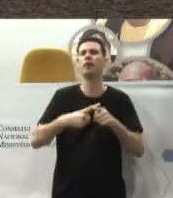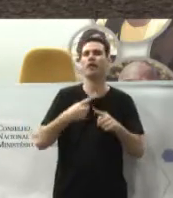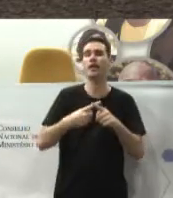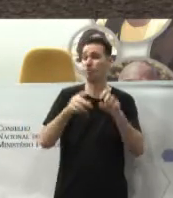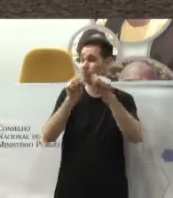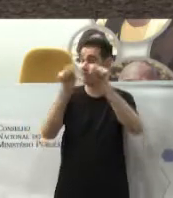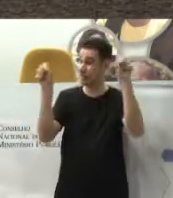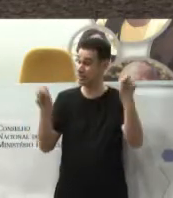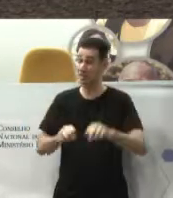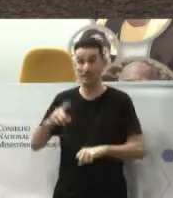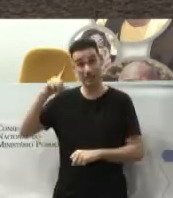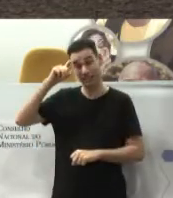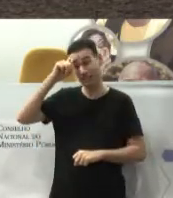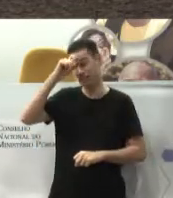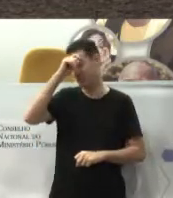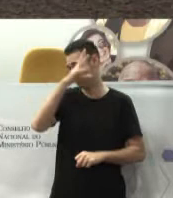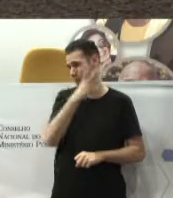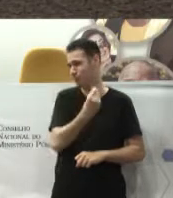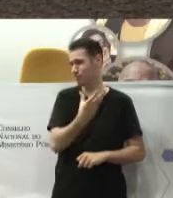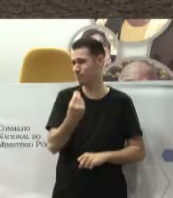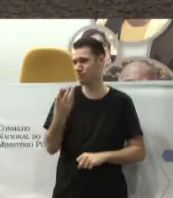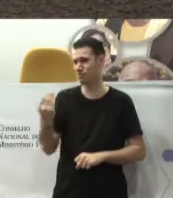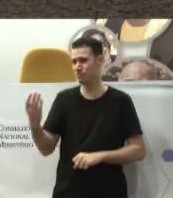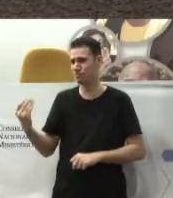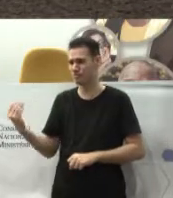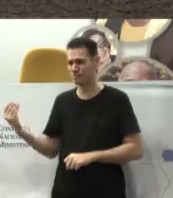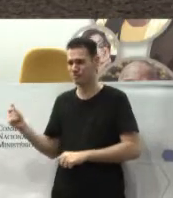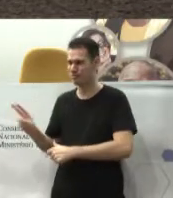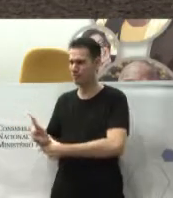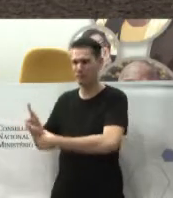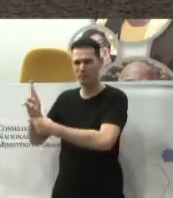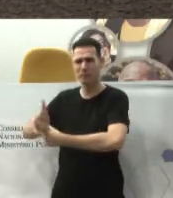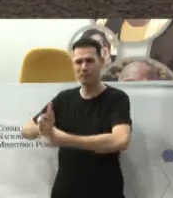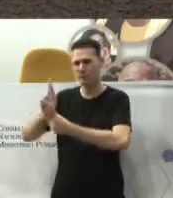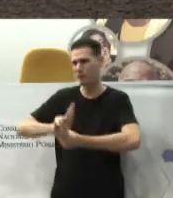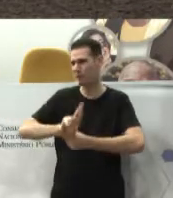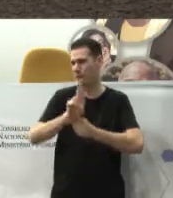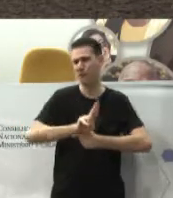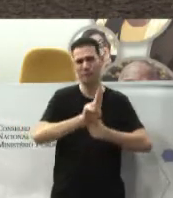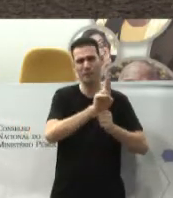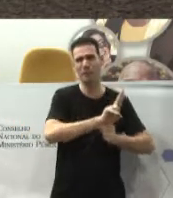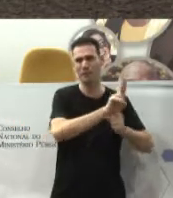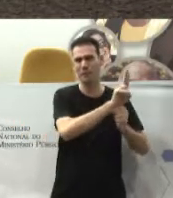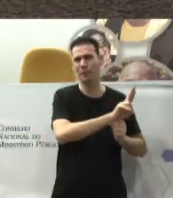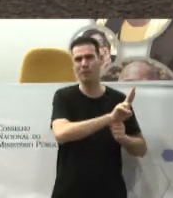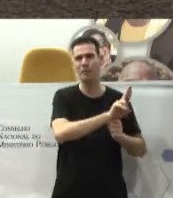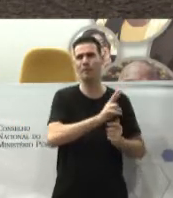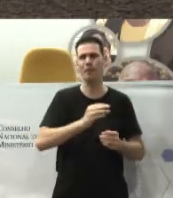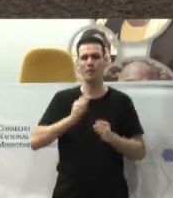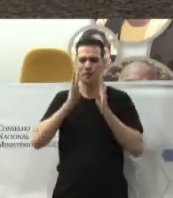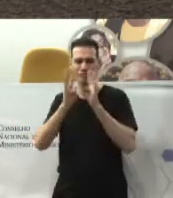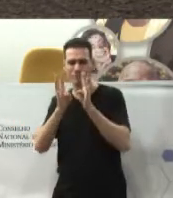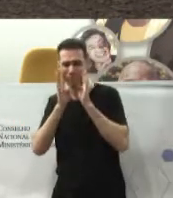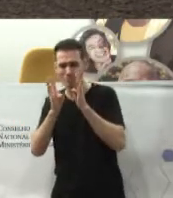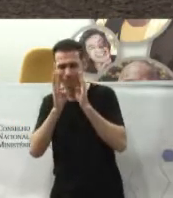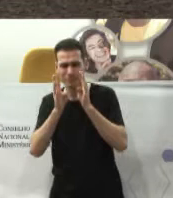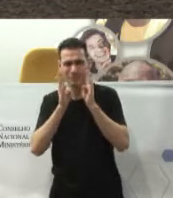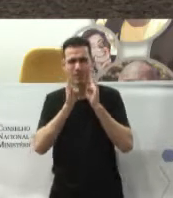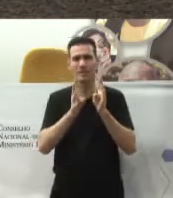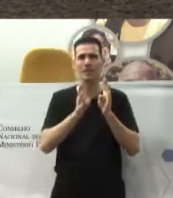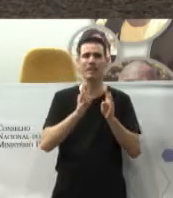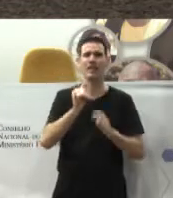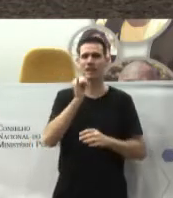complexo. Você tem muitas competências superpostas do ponto de vista prestacional e mais.